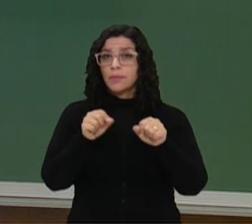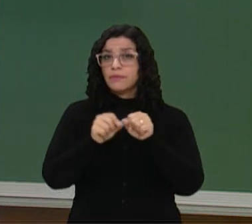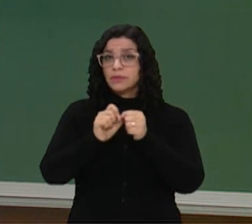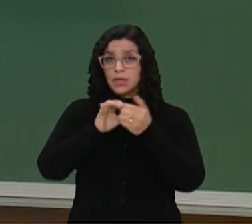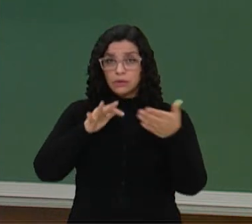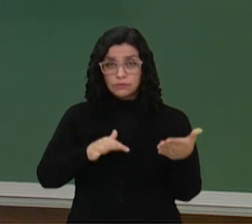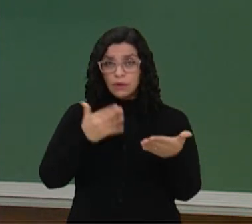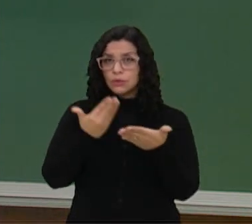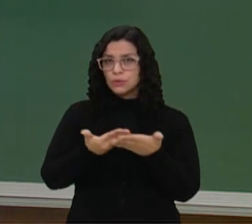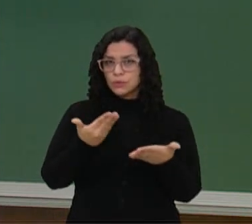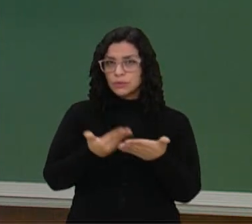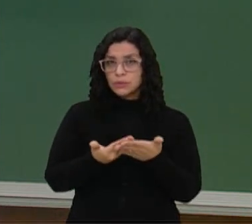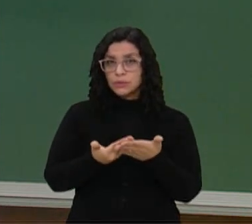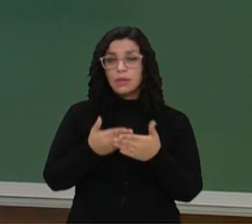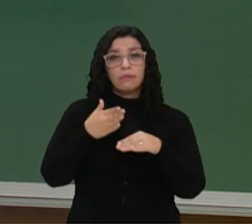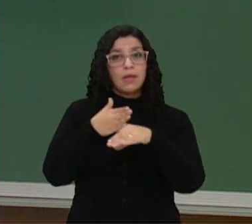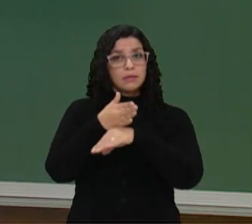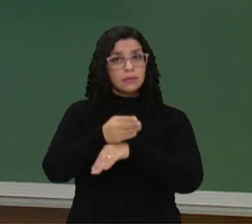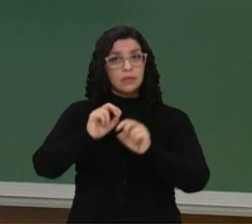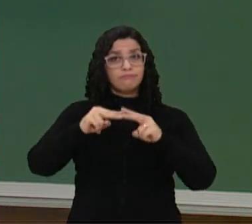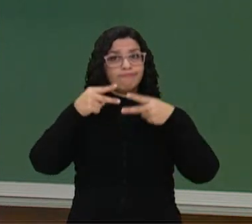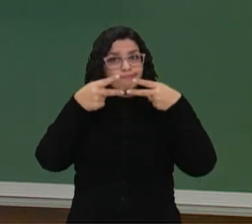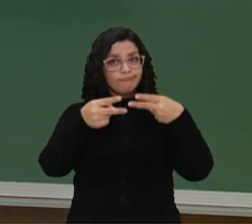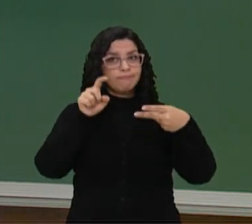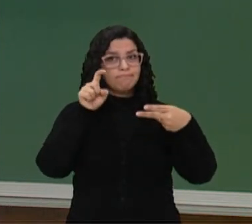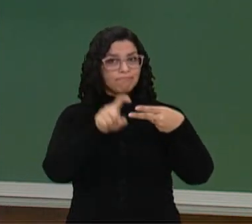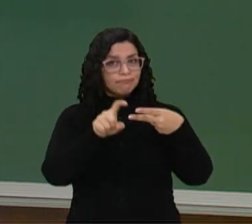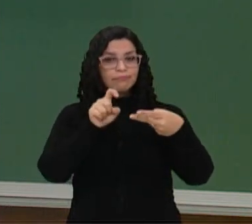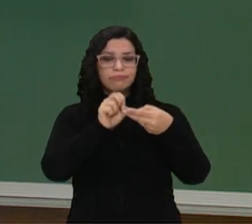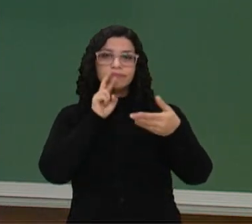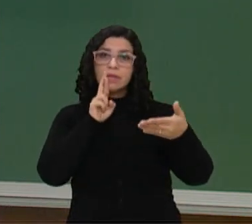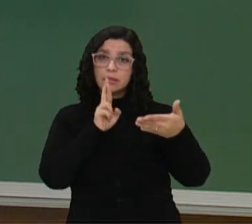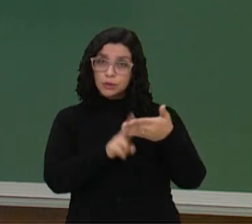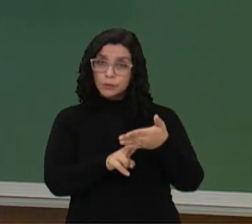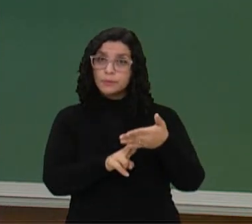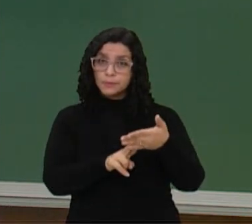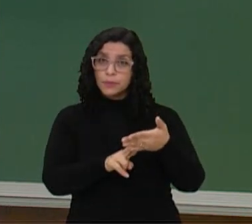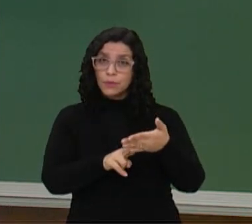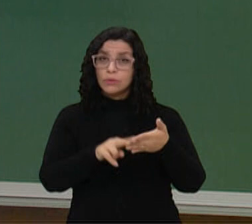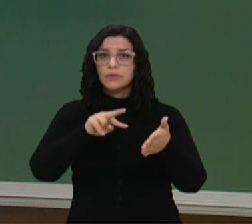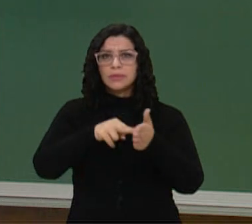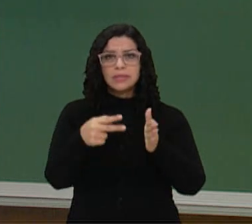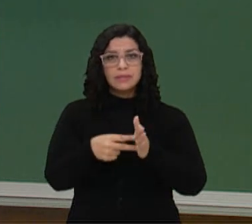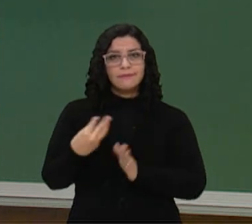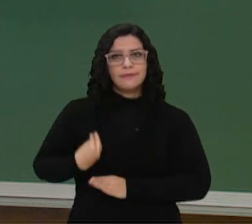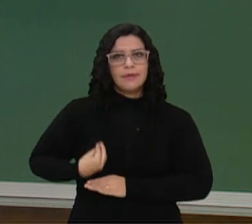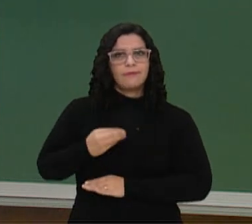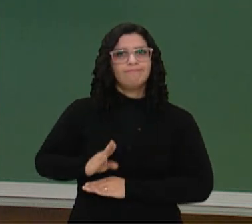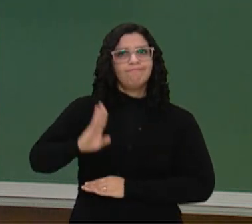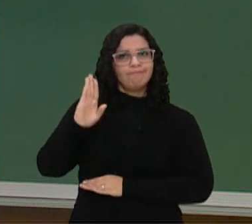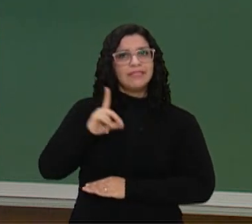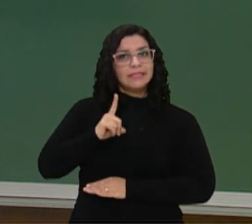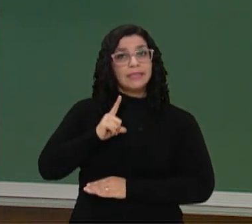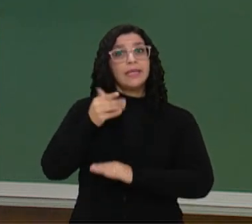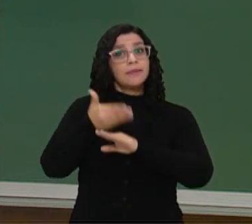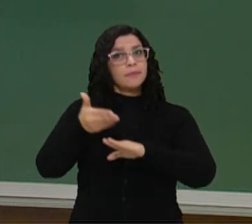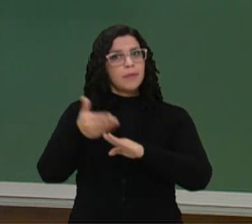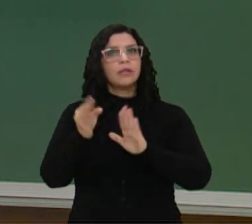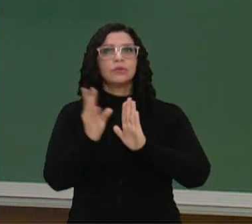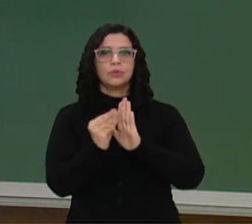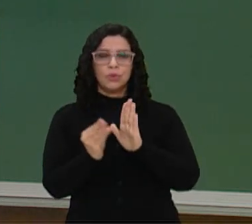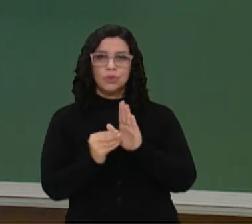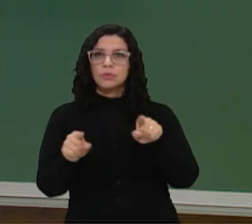os seus estudos, acesse a atividade obrigatória e responda, e assim você irá exercitar o conteúdo e,